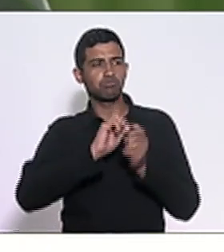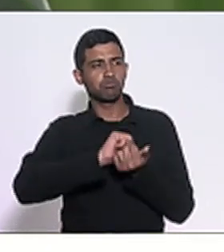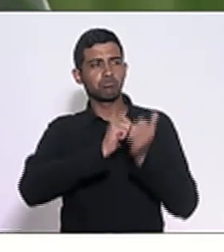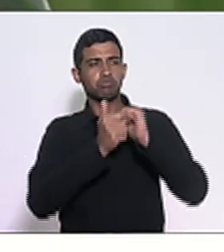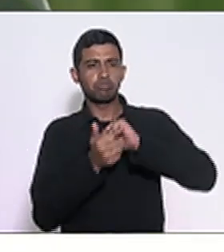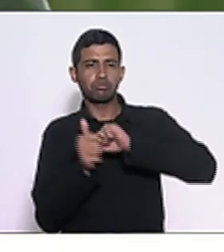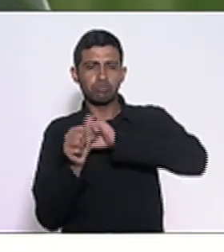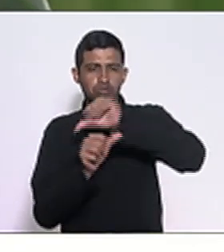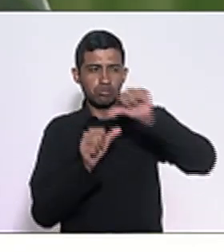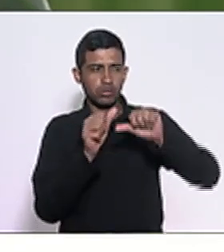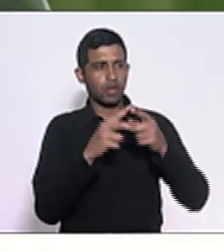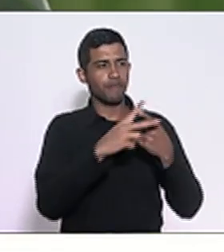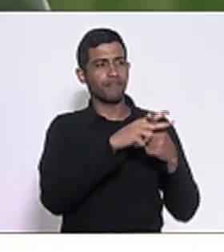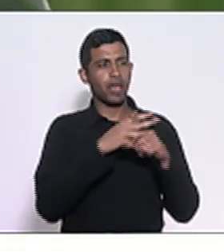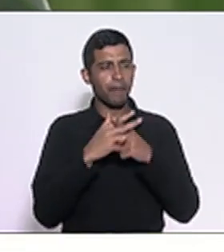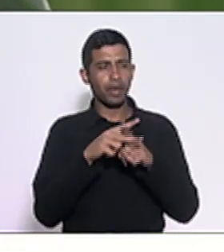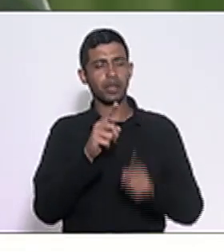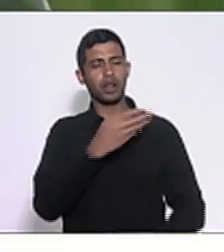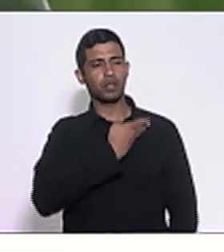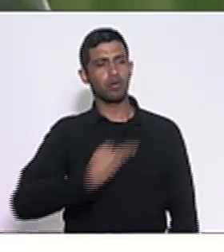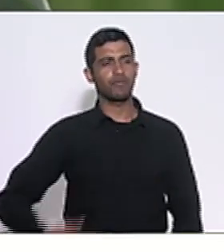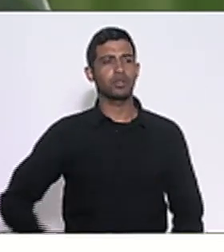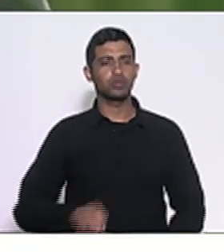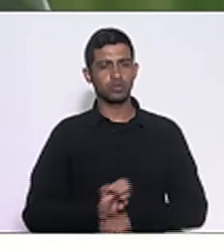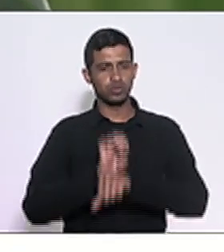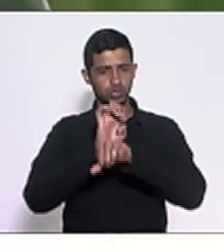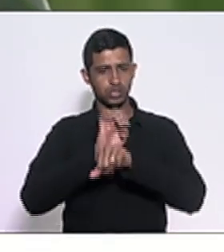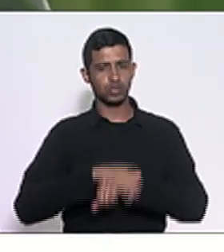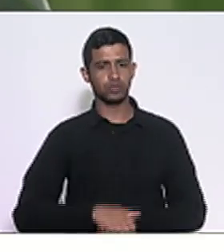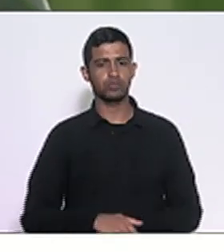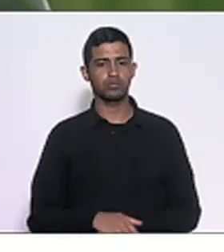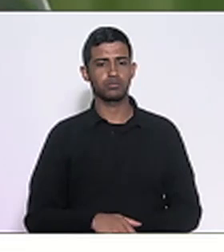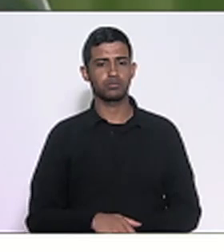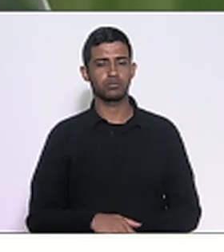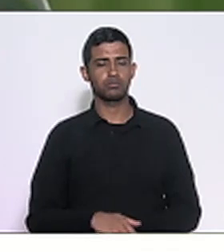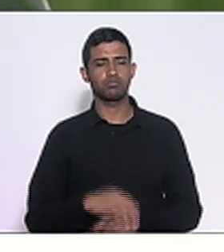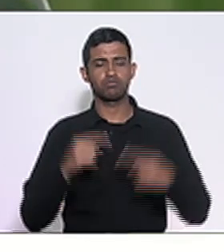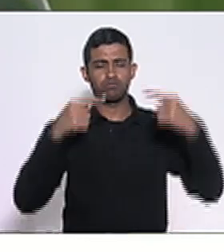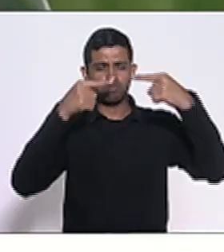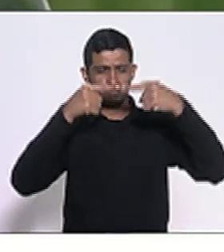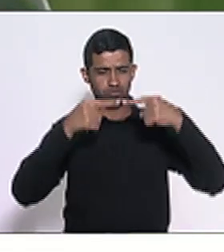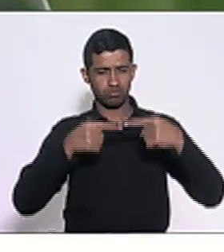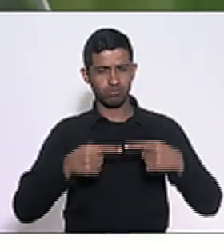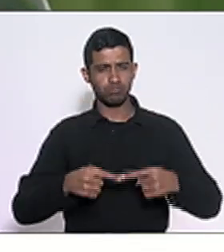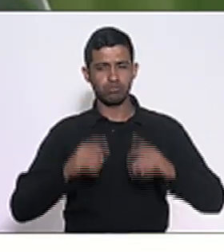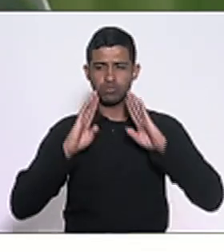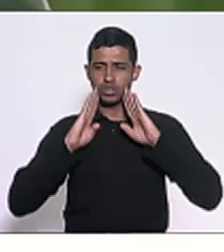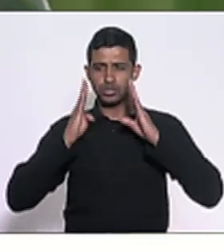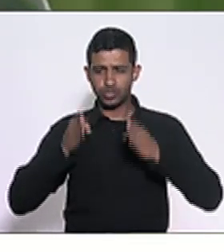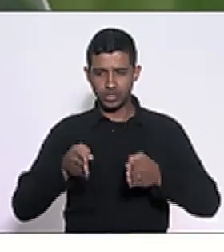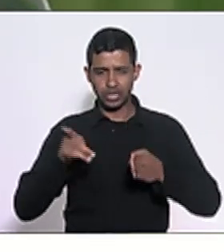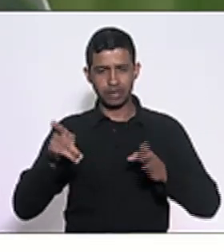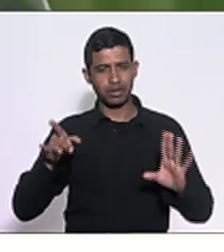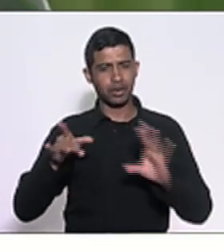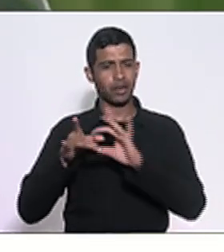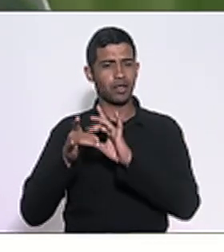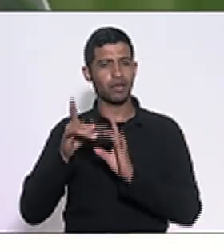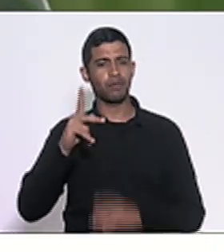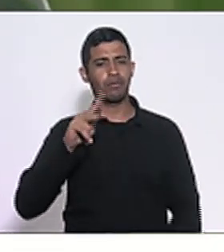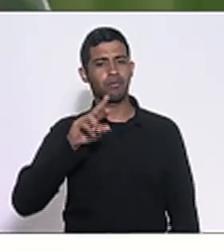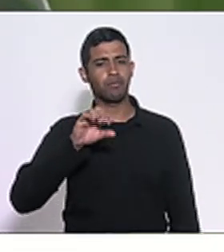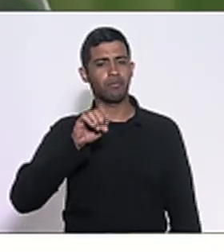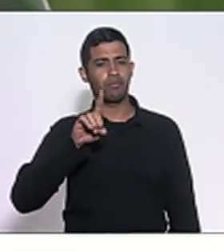Estado, ferramentas do governo do Estado e aplicá-las diretamente junto ao Proderj, em benefício